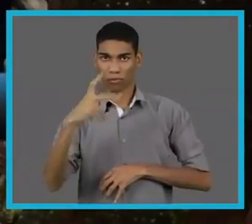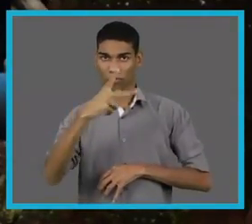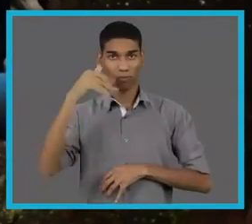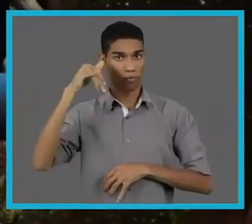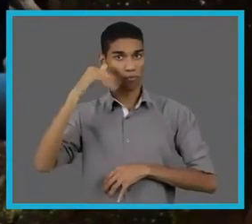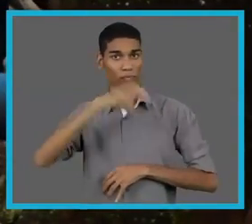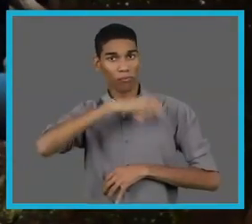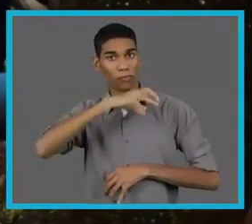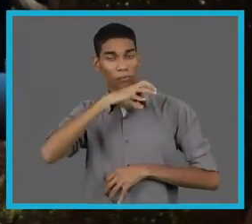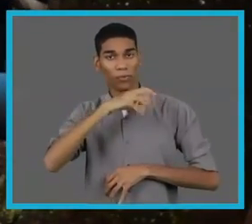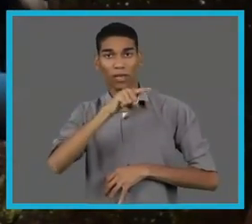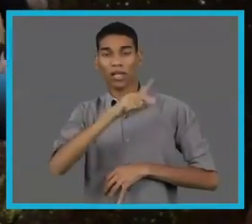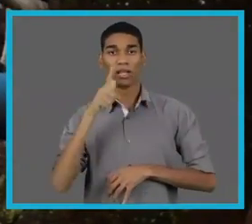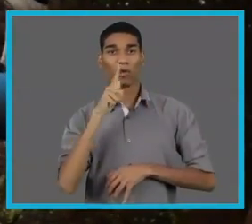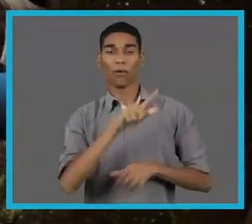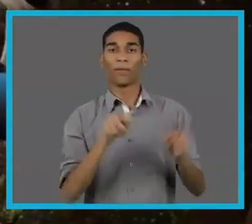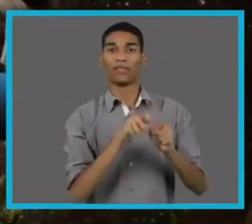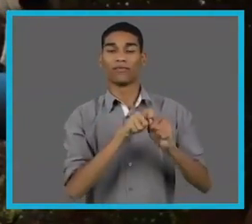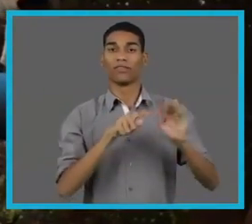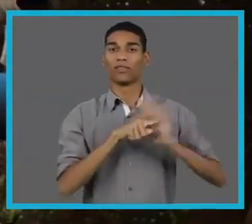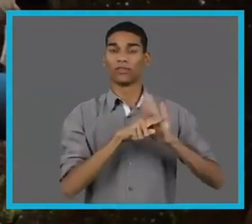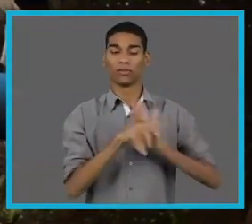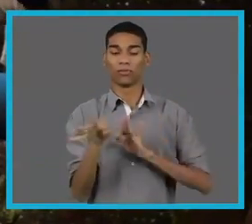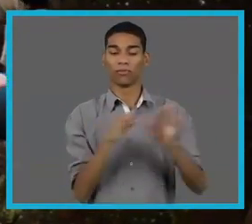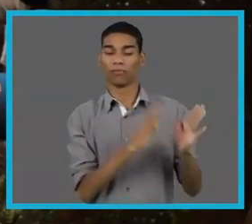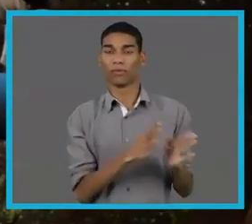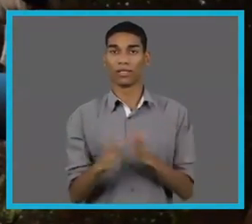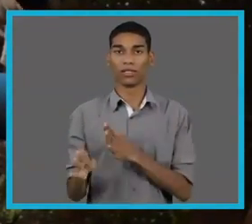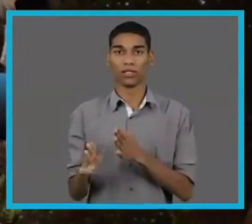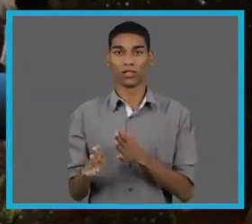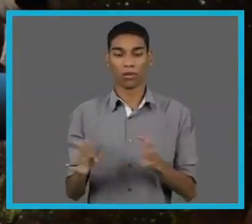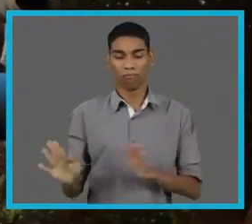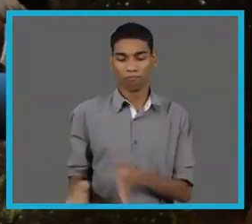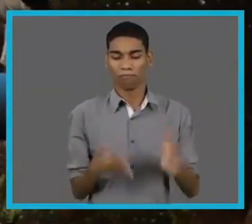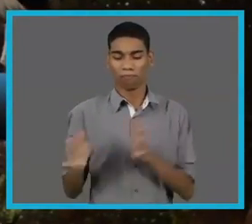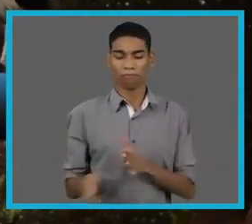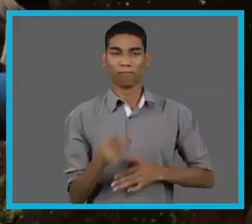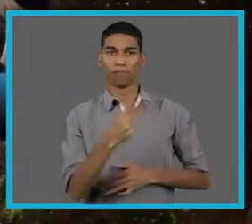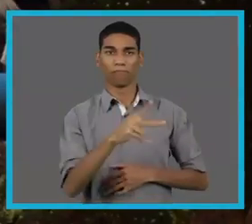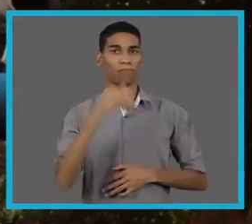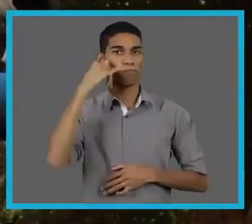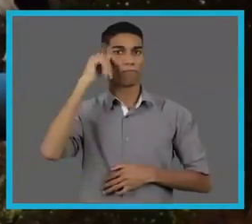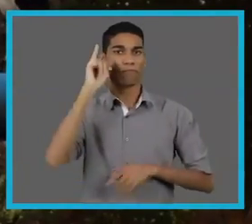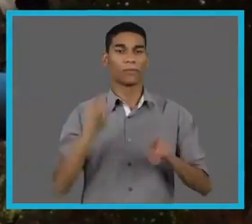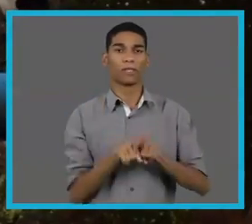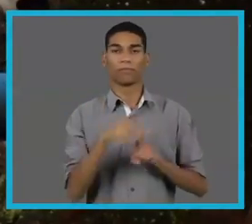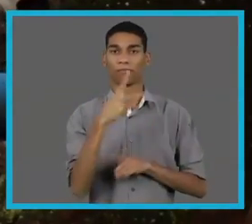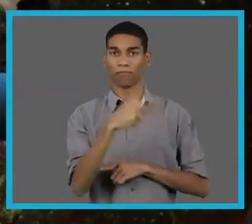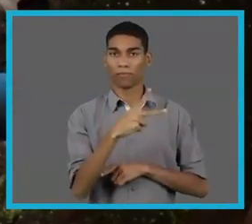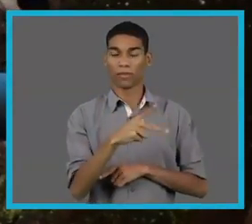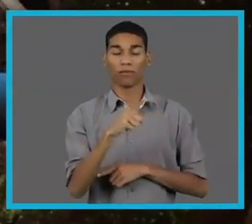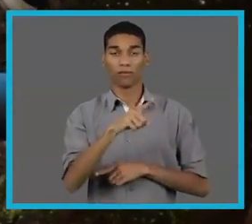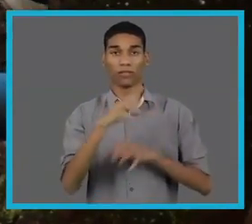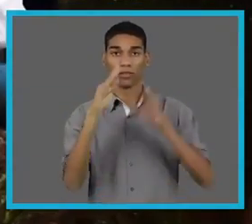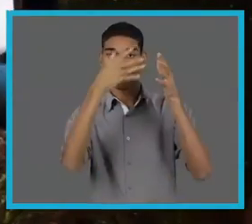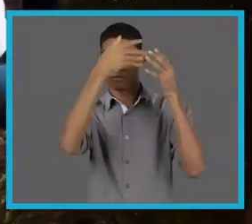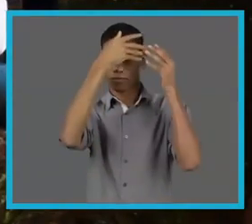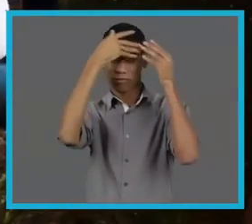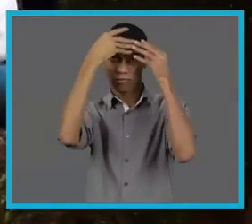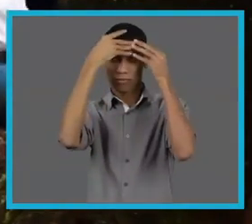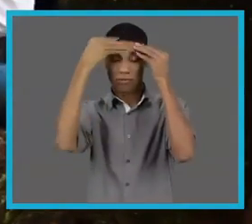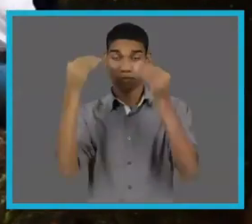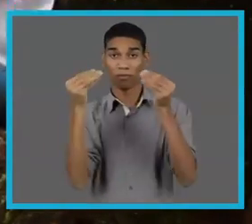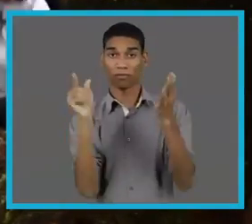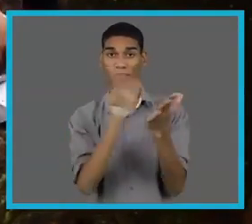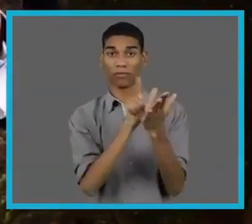lotes animais, ele começa a fazer um planejamento de produção para suas vacas, para o seu rebanho. Você tira